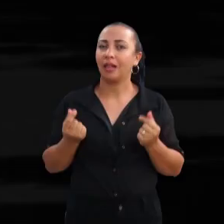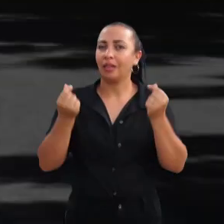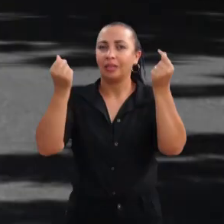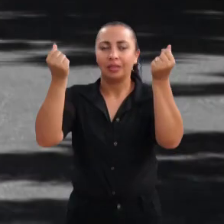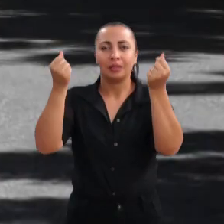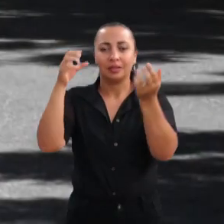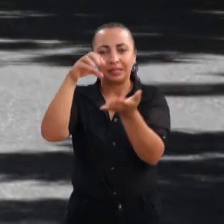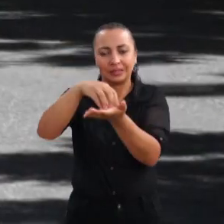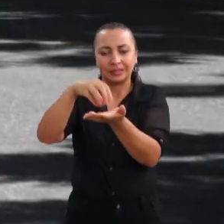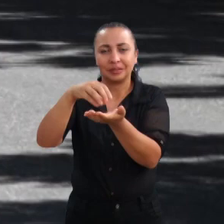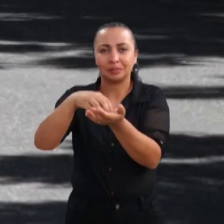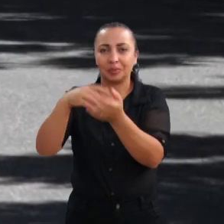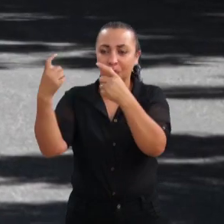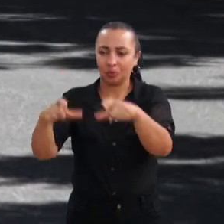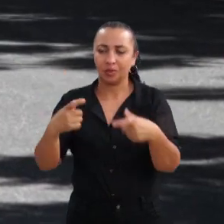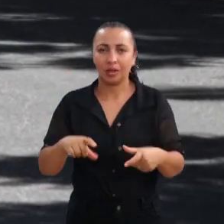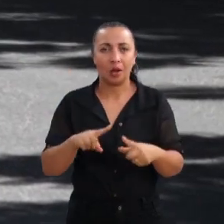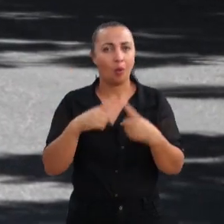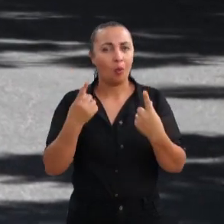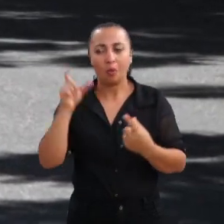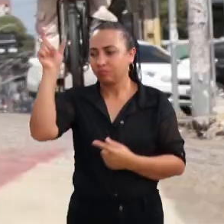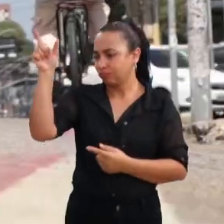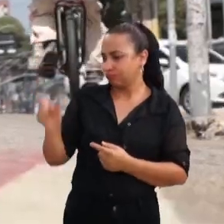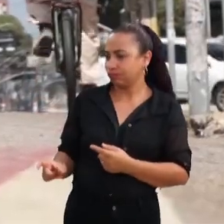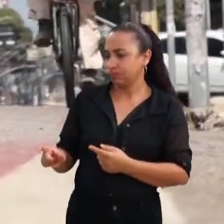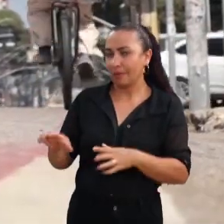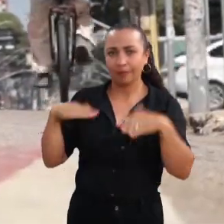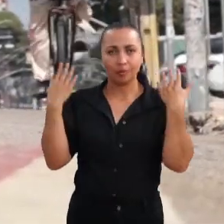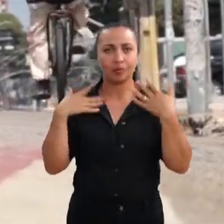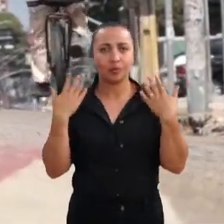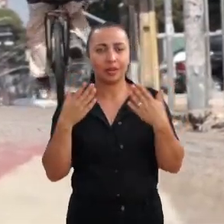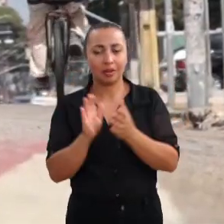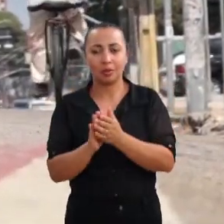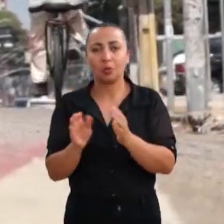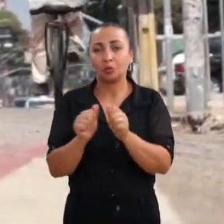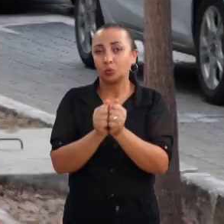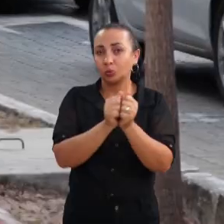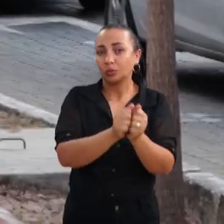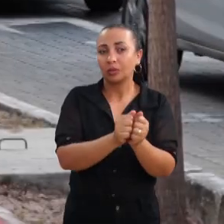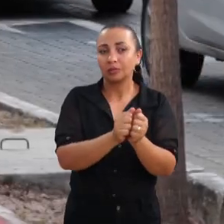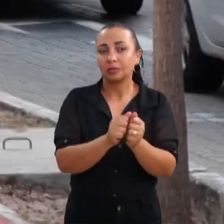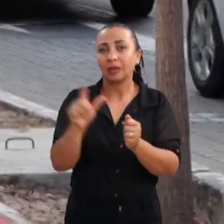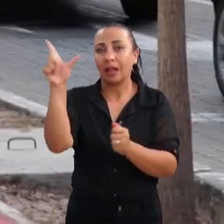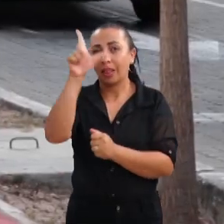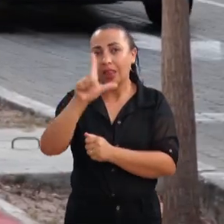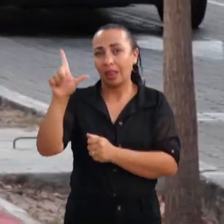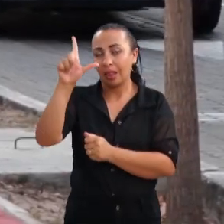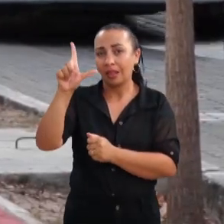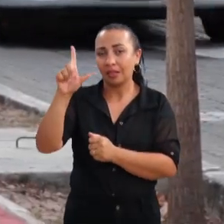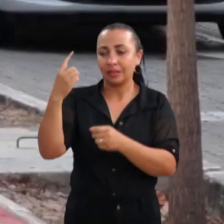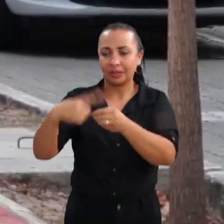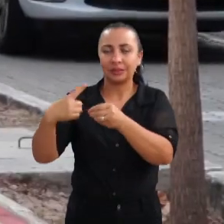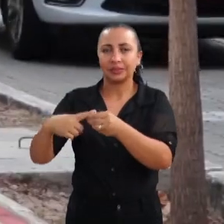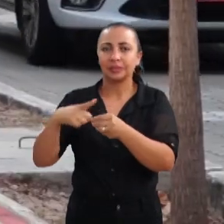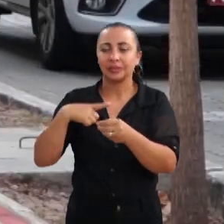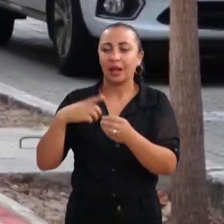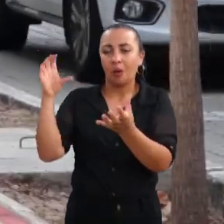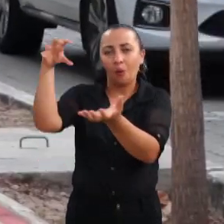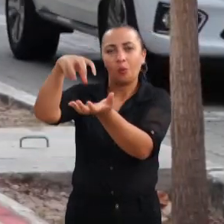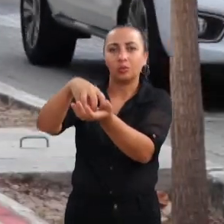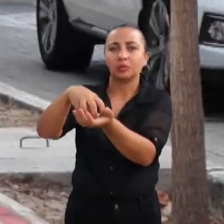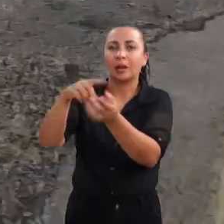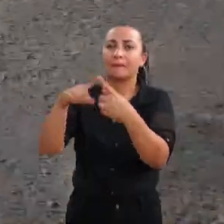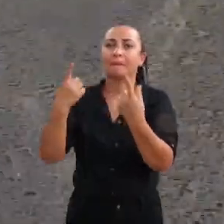ricos, centralmente localizados ou com algum perfil turístico, basicamente ali a zona leste da cidade, tende a concentrar essa